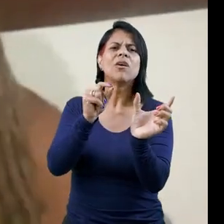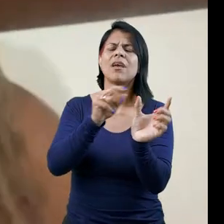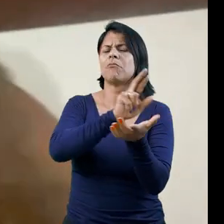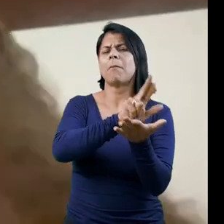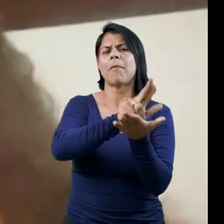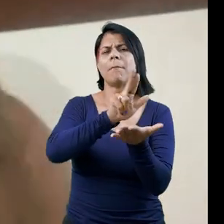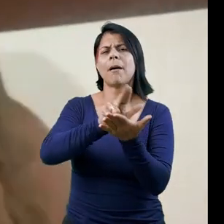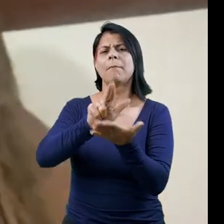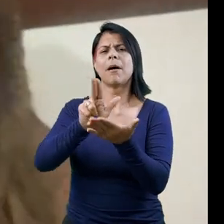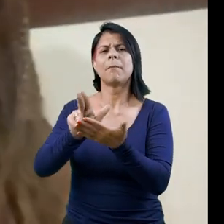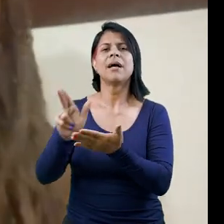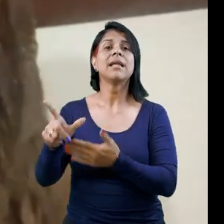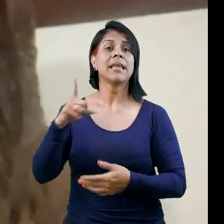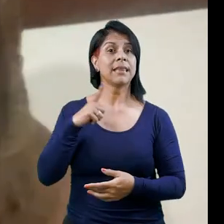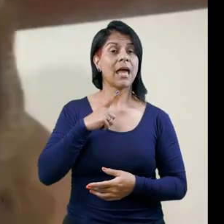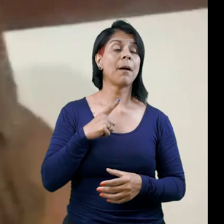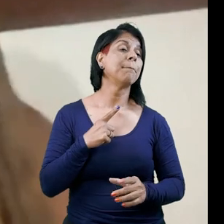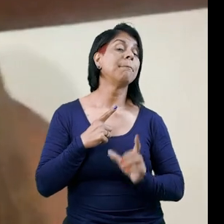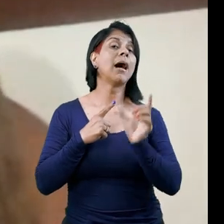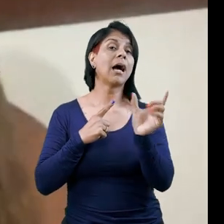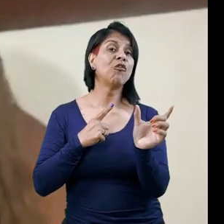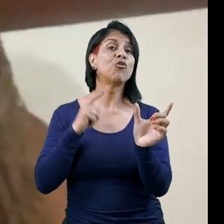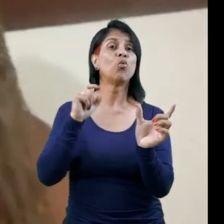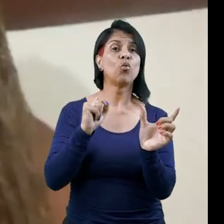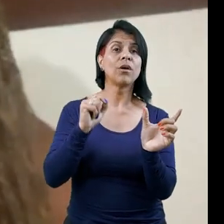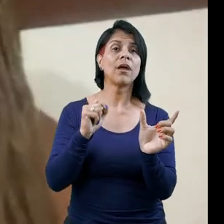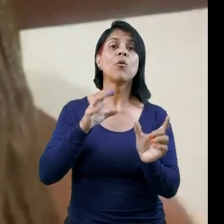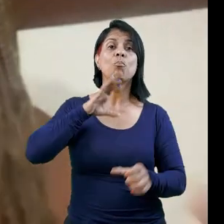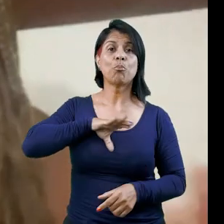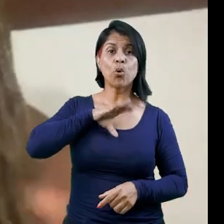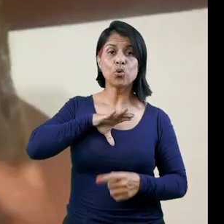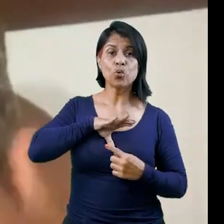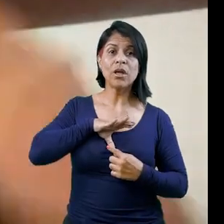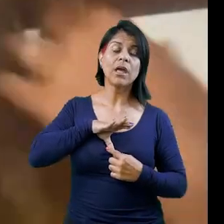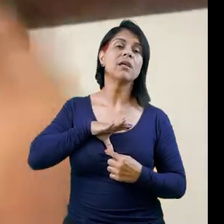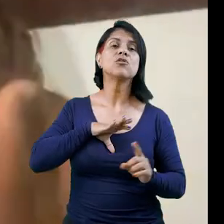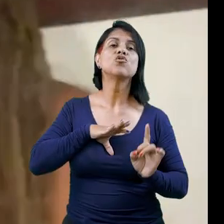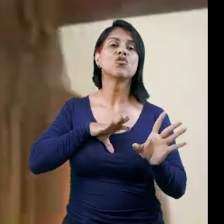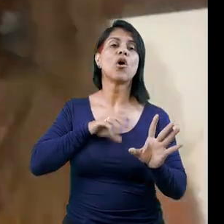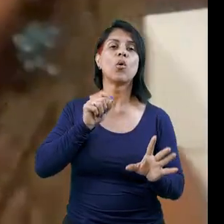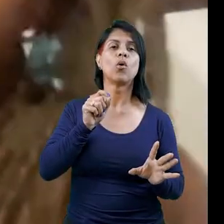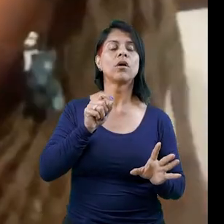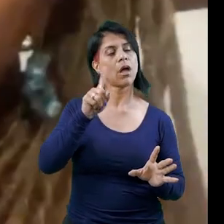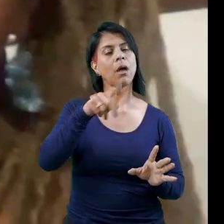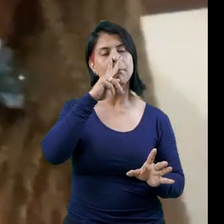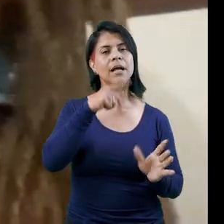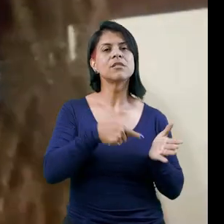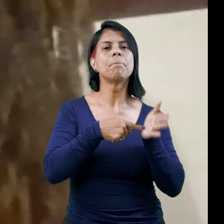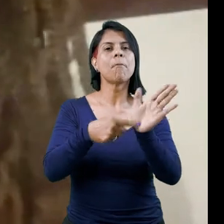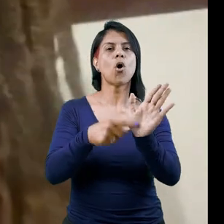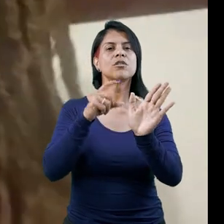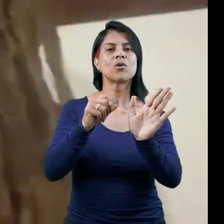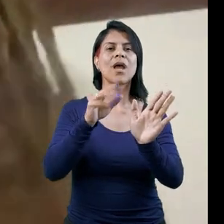esse código de linguagem é um código... A língua portuguesa, por si só, é a própria materialização de um código